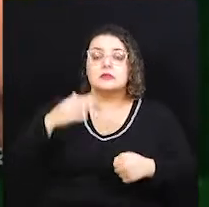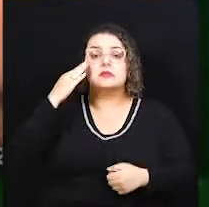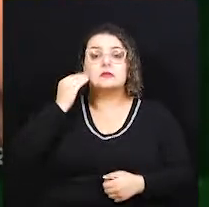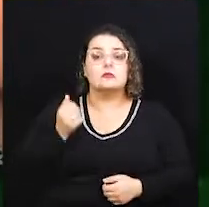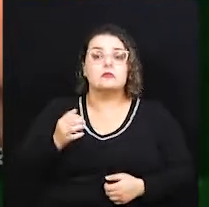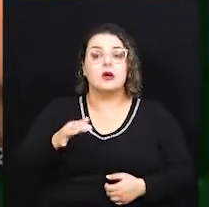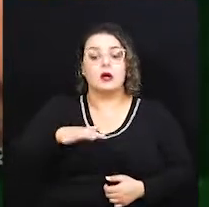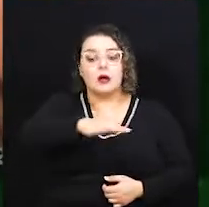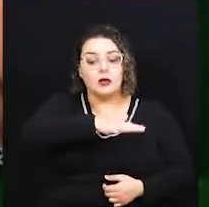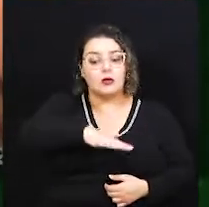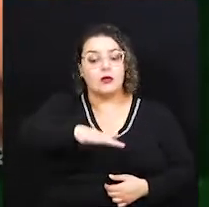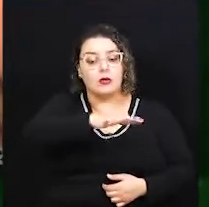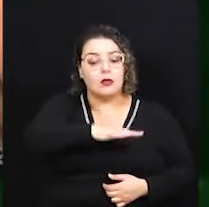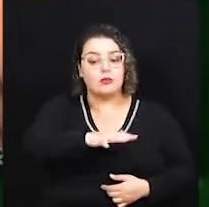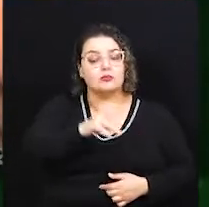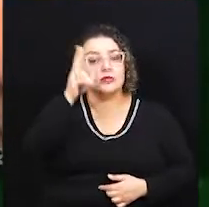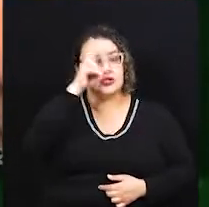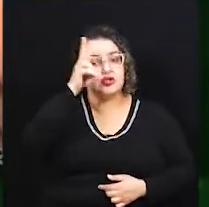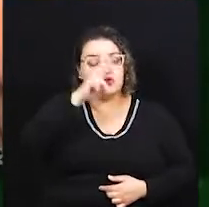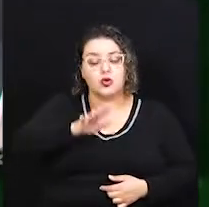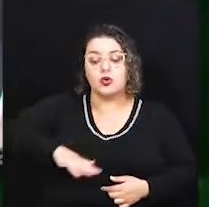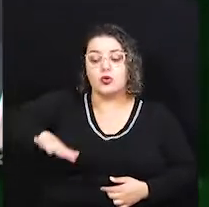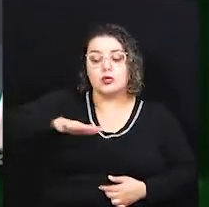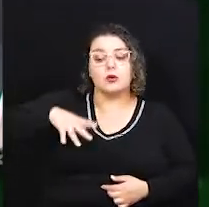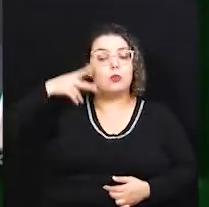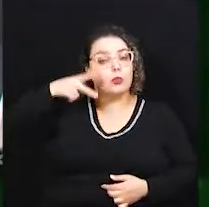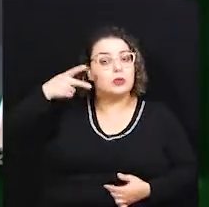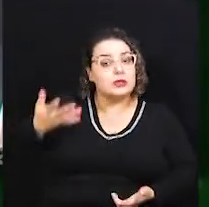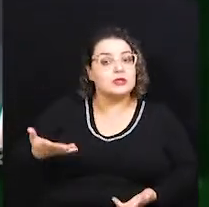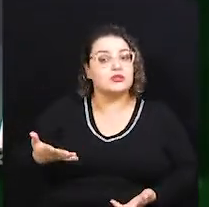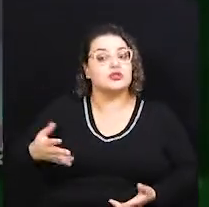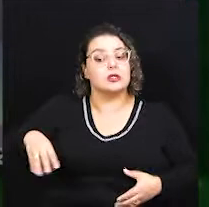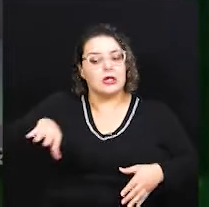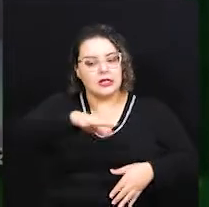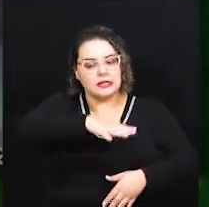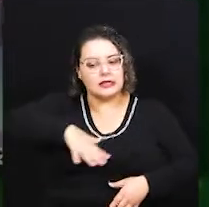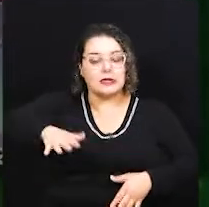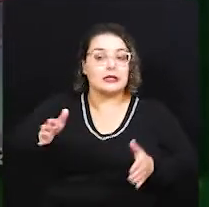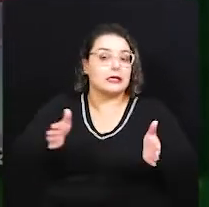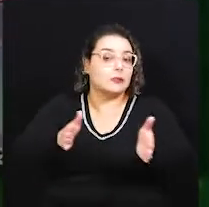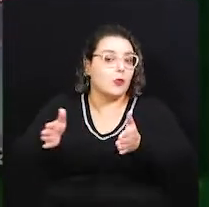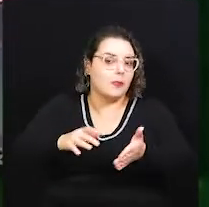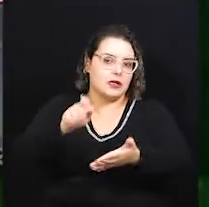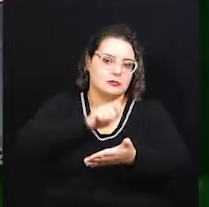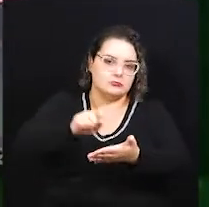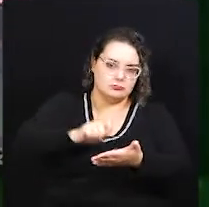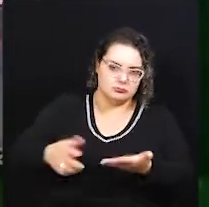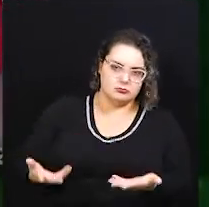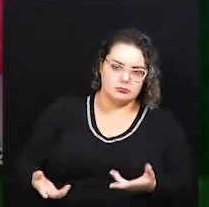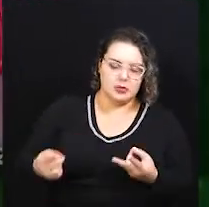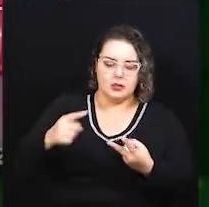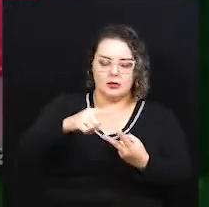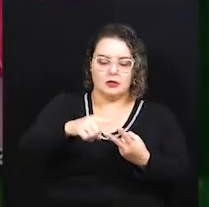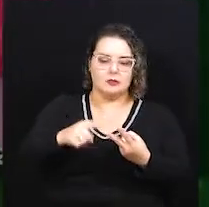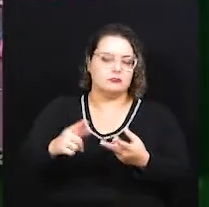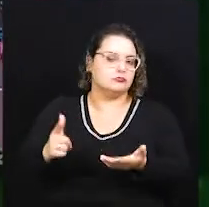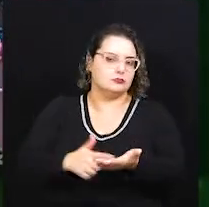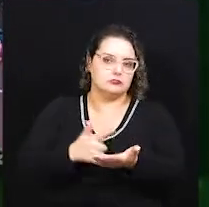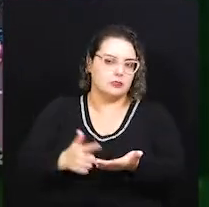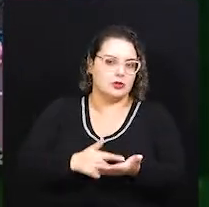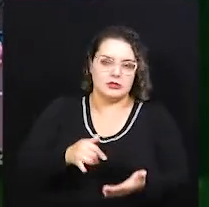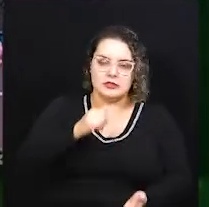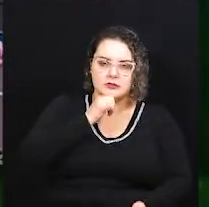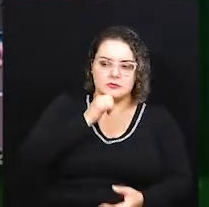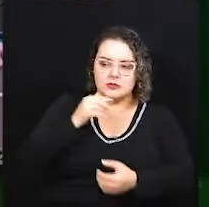contexto histórico, político da época, ele tem que saber as características do autor que escreve a obra. Então a gente pega duas obras, uma que, por exemplo,